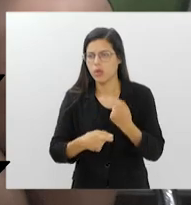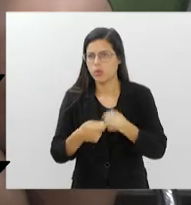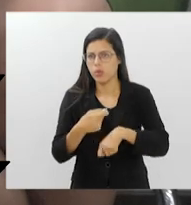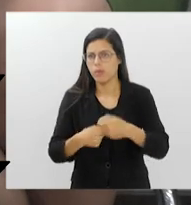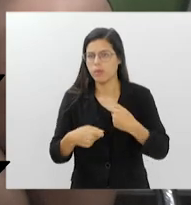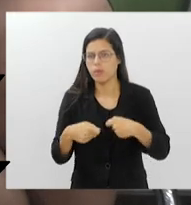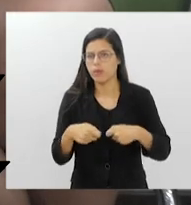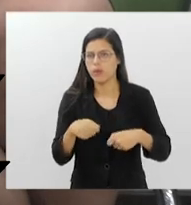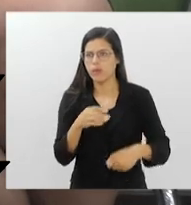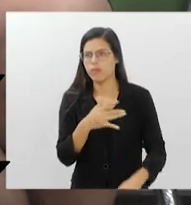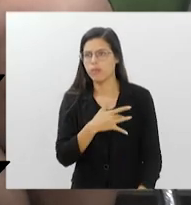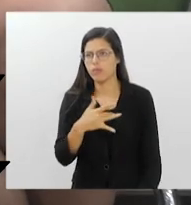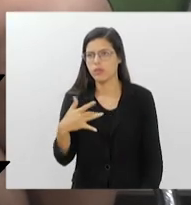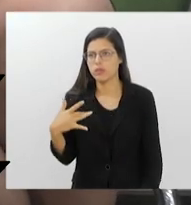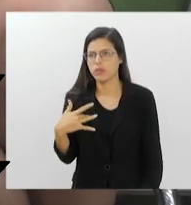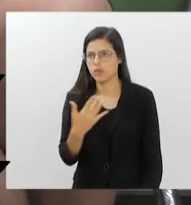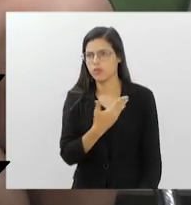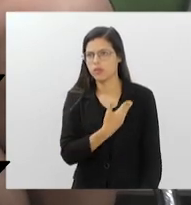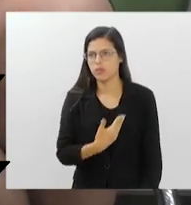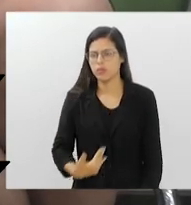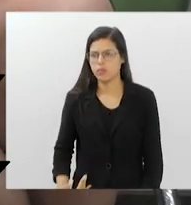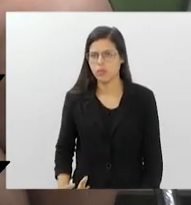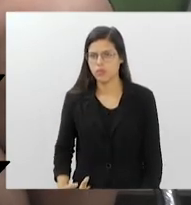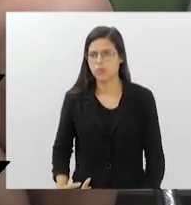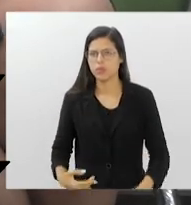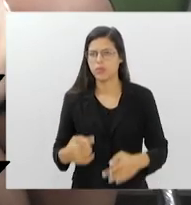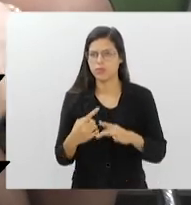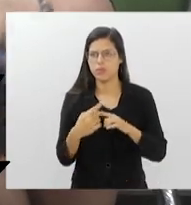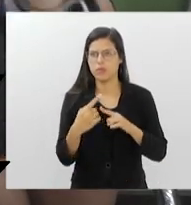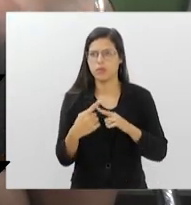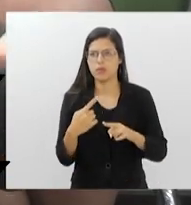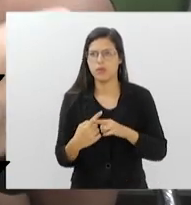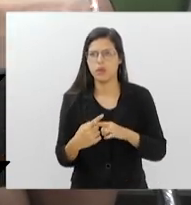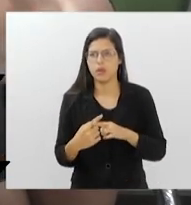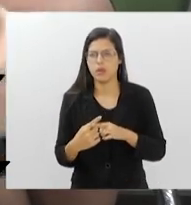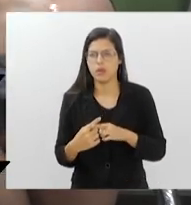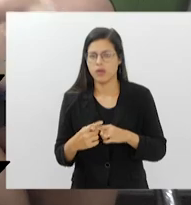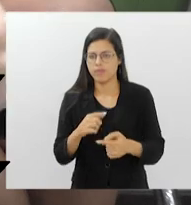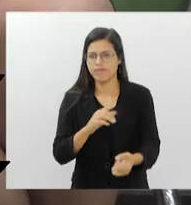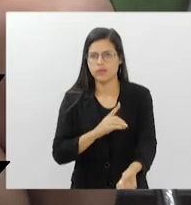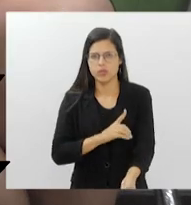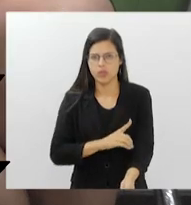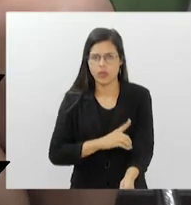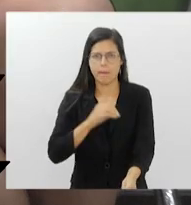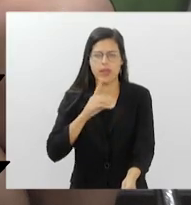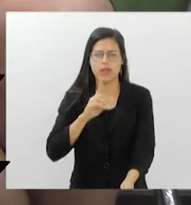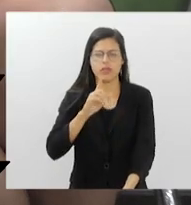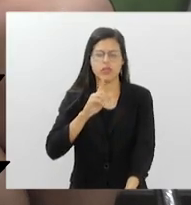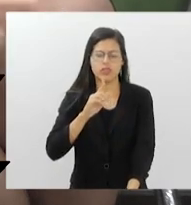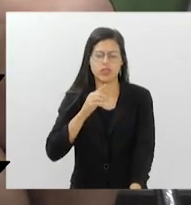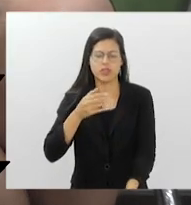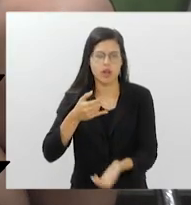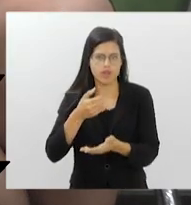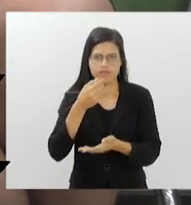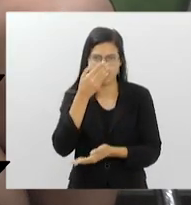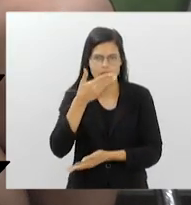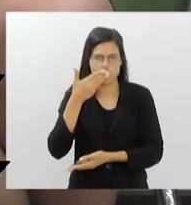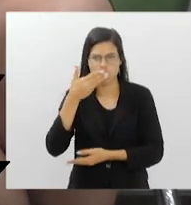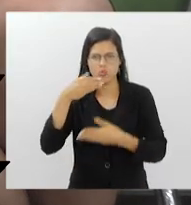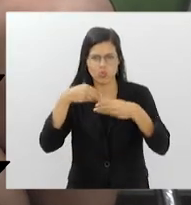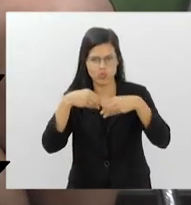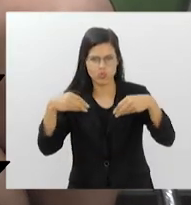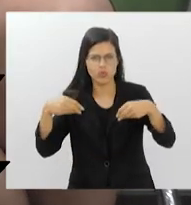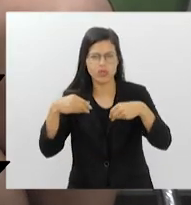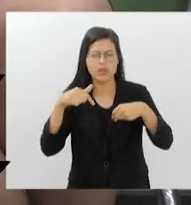pública né Por causa do aumento da glicose etc etc etc e mesmo assim